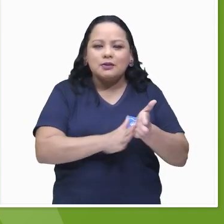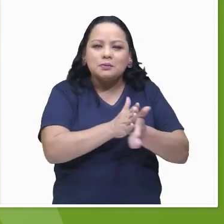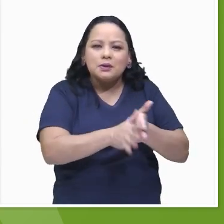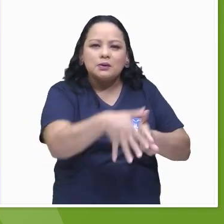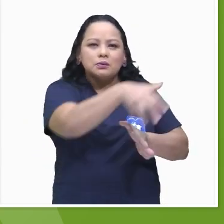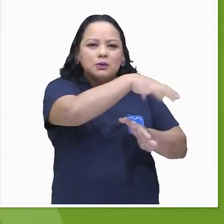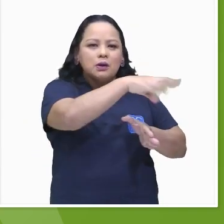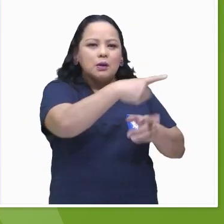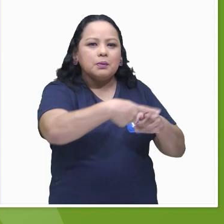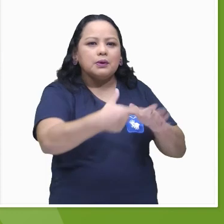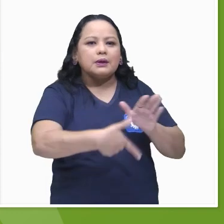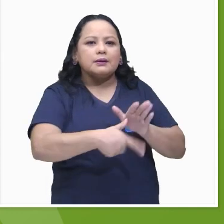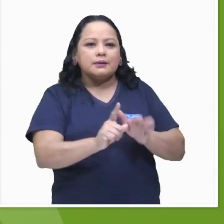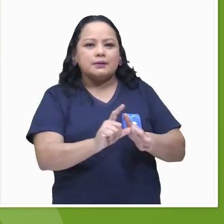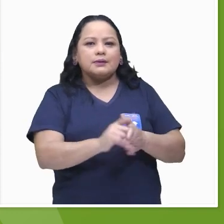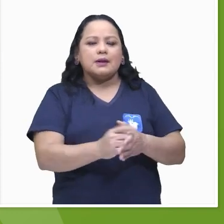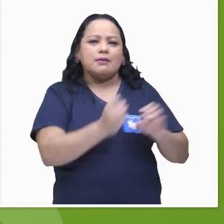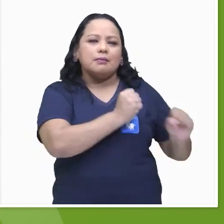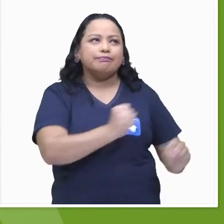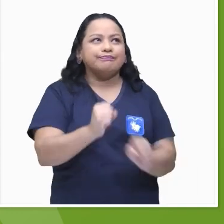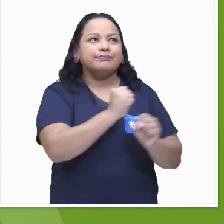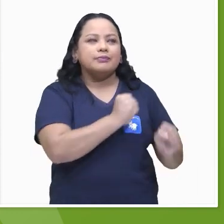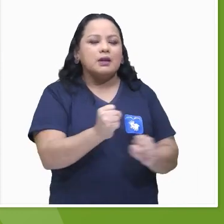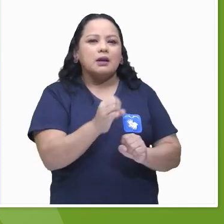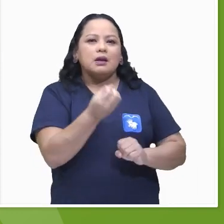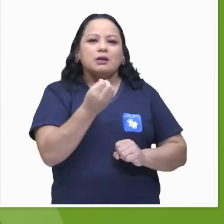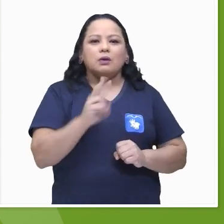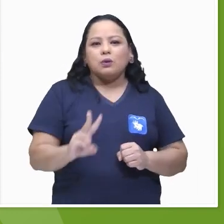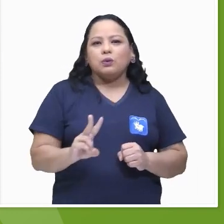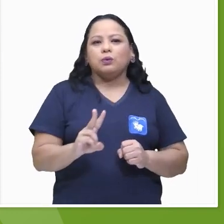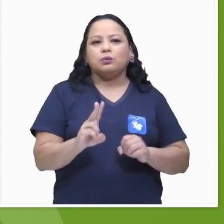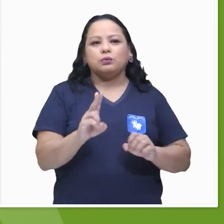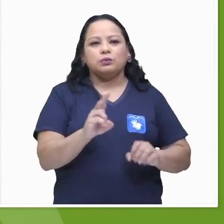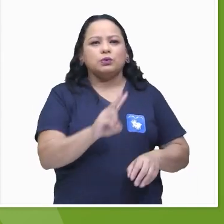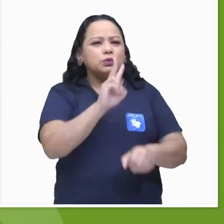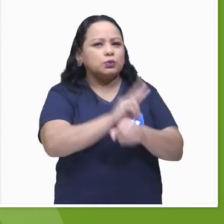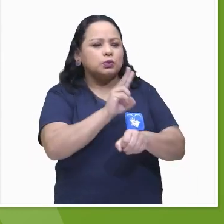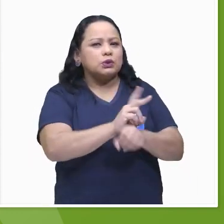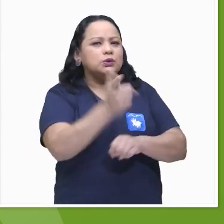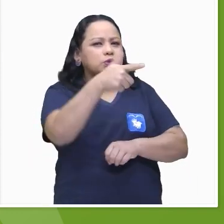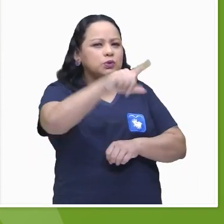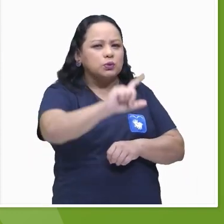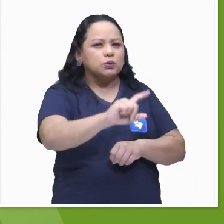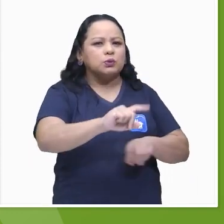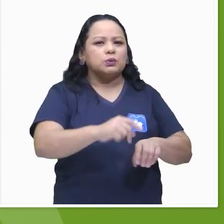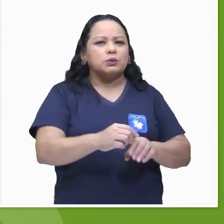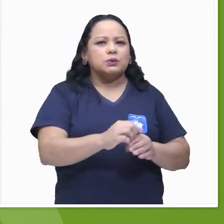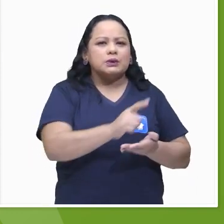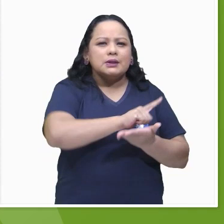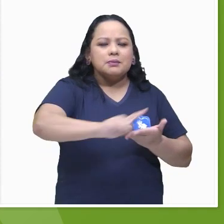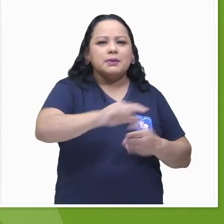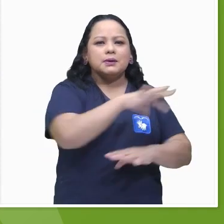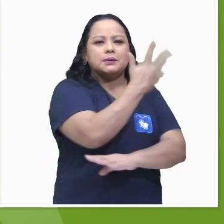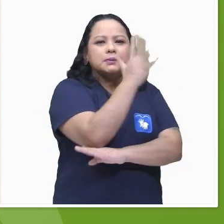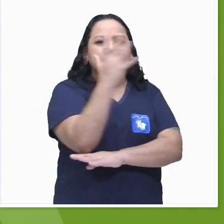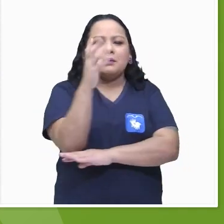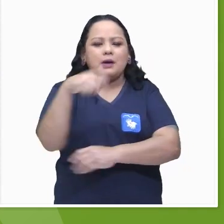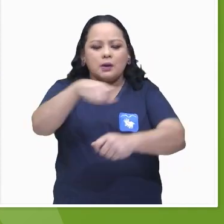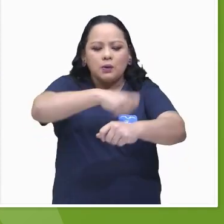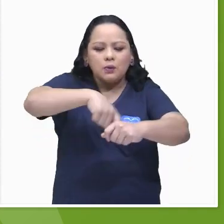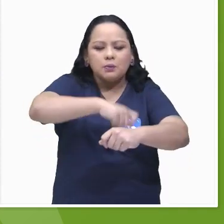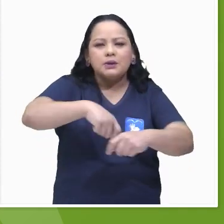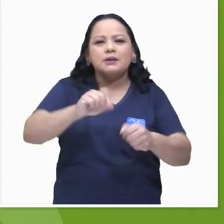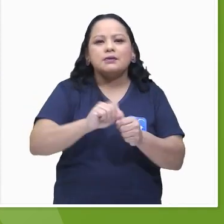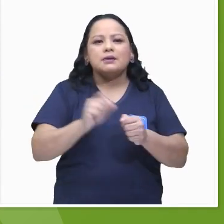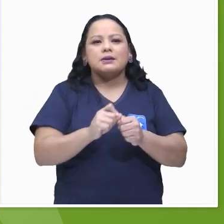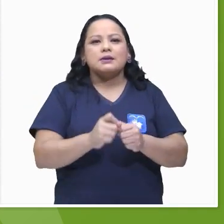ali estava varrendo a casa, estava cuidando das coisas, né? Estava ali limpando o quintal, estava fazendo comida. E aí ela